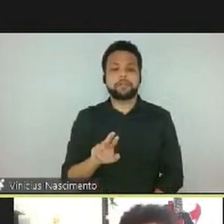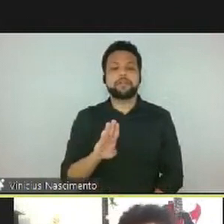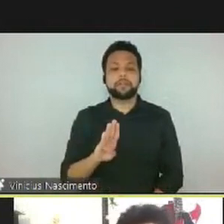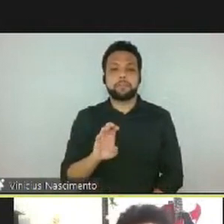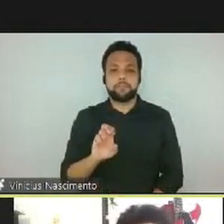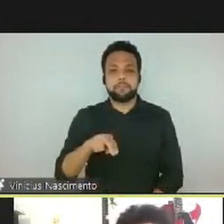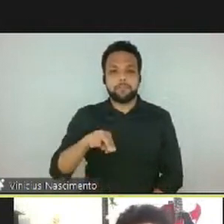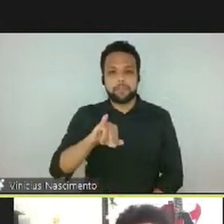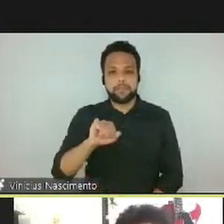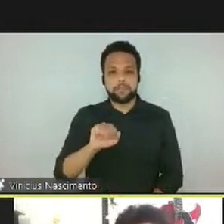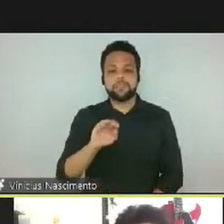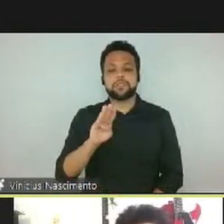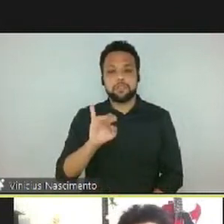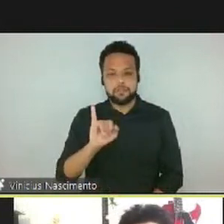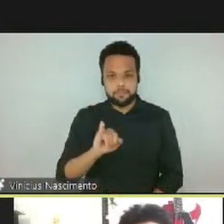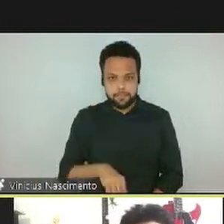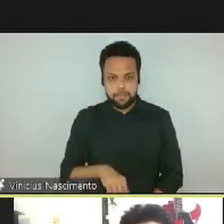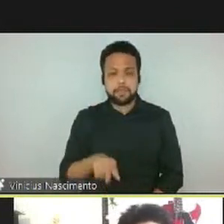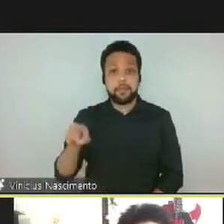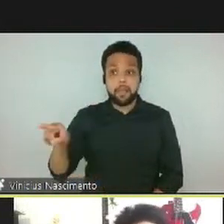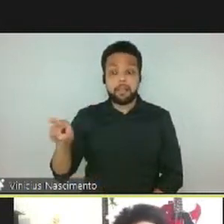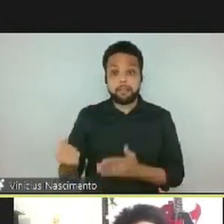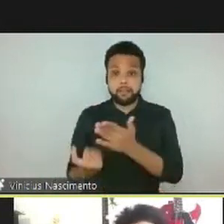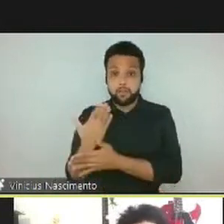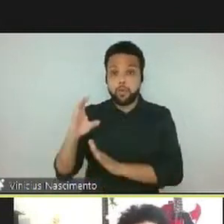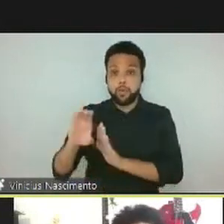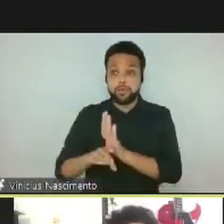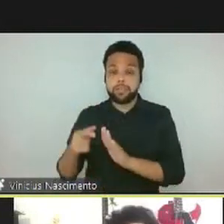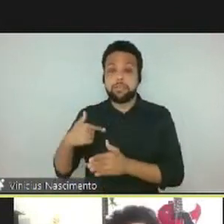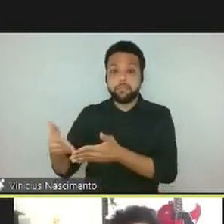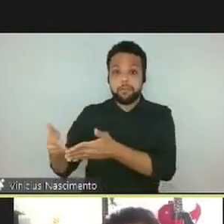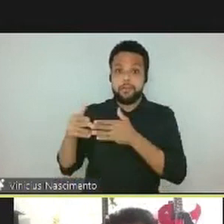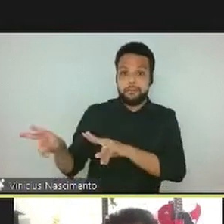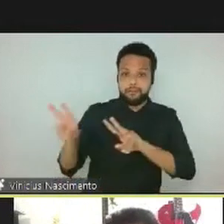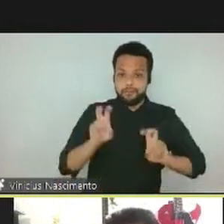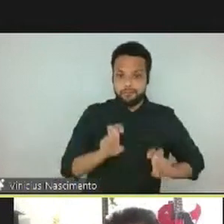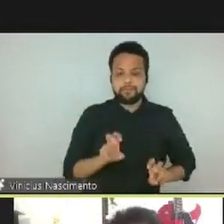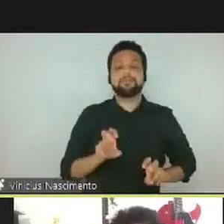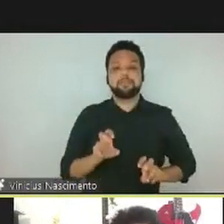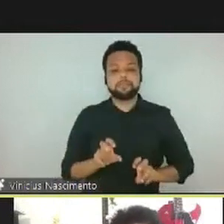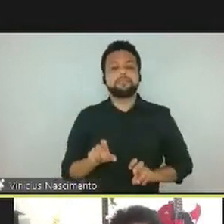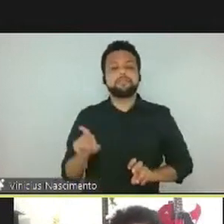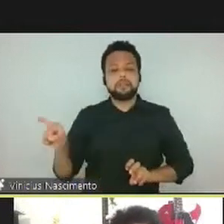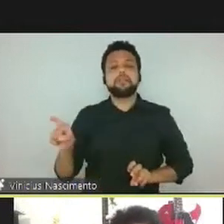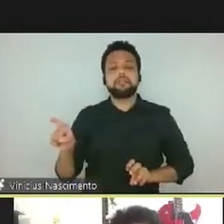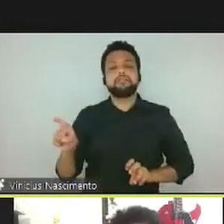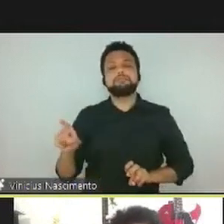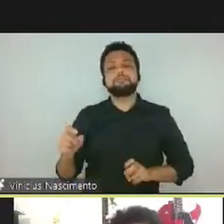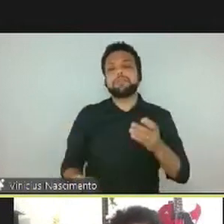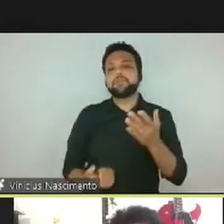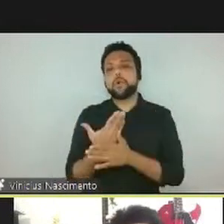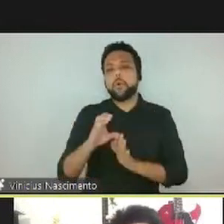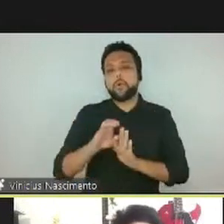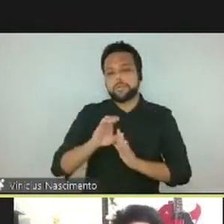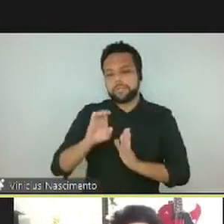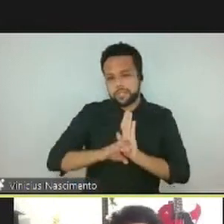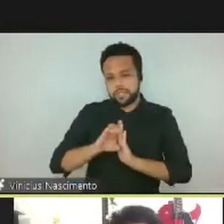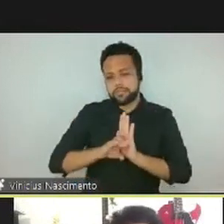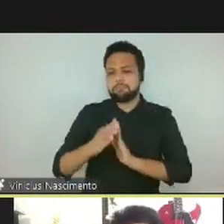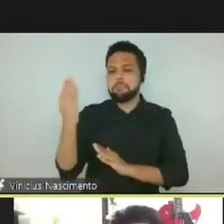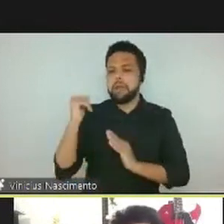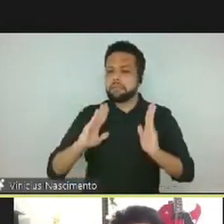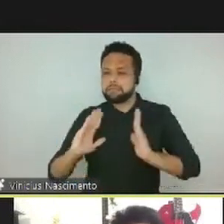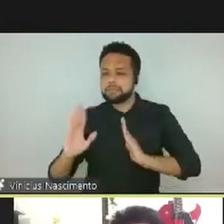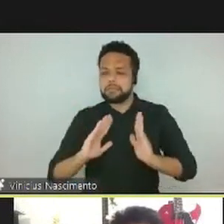texto da arte, na era da sua reprodutibilidade técnica, ele traz, num